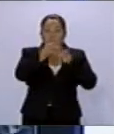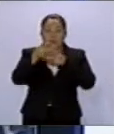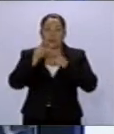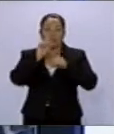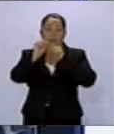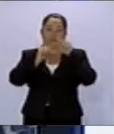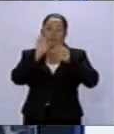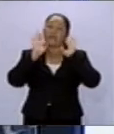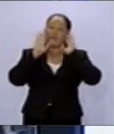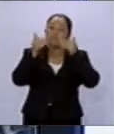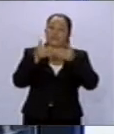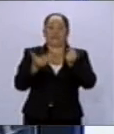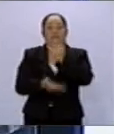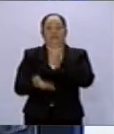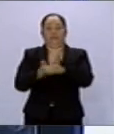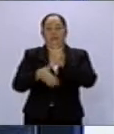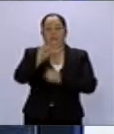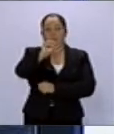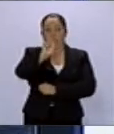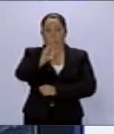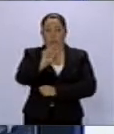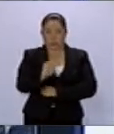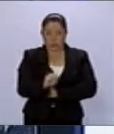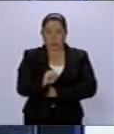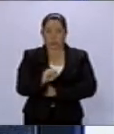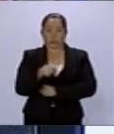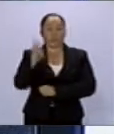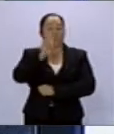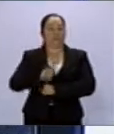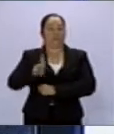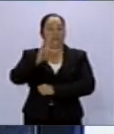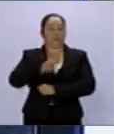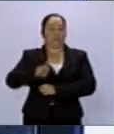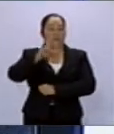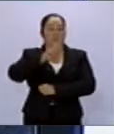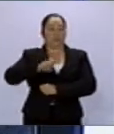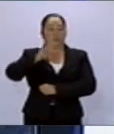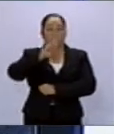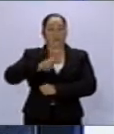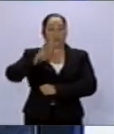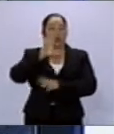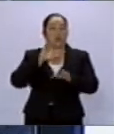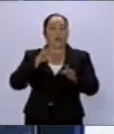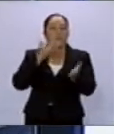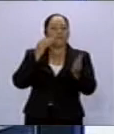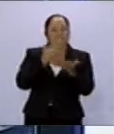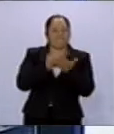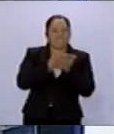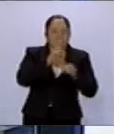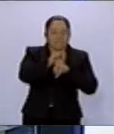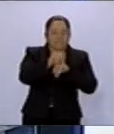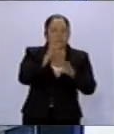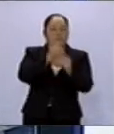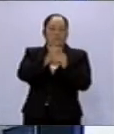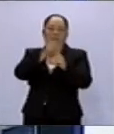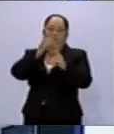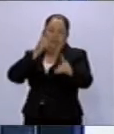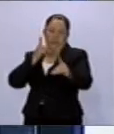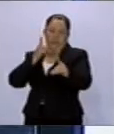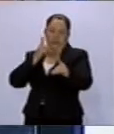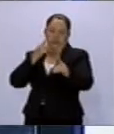na atenção básica pelo sistema Nações a perspectiva de universidades uma modalidade de Educação a Distância o Brasil é um país de dimensões continentais